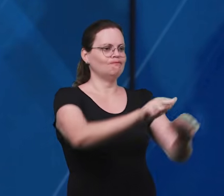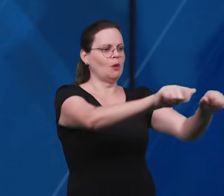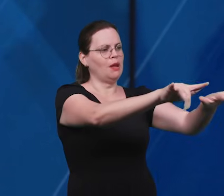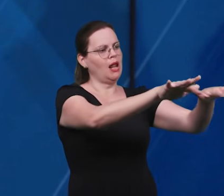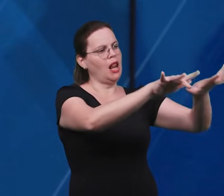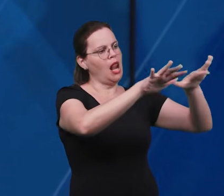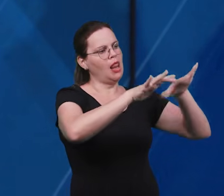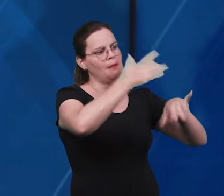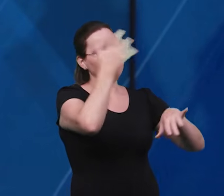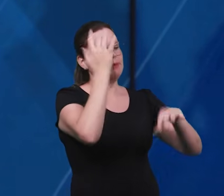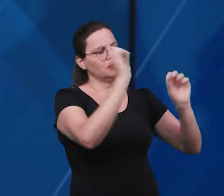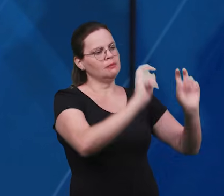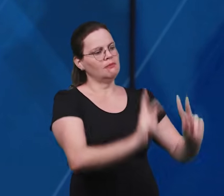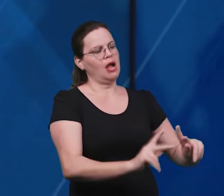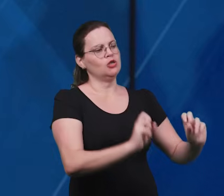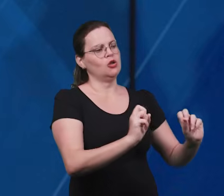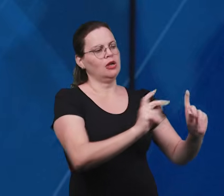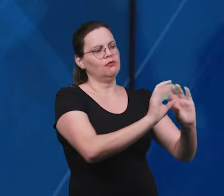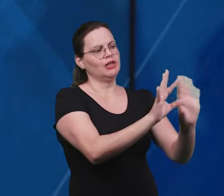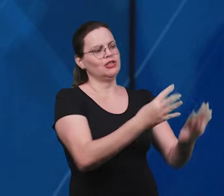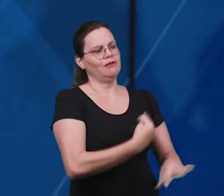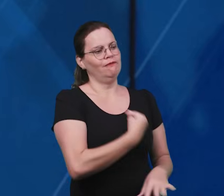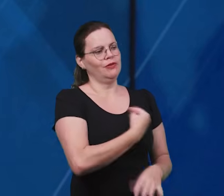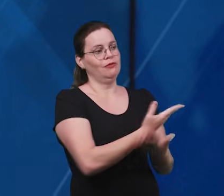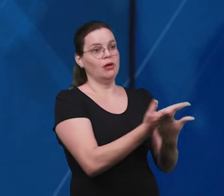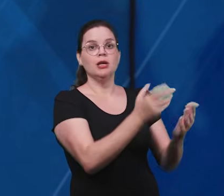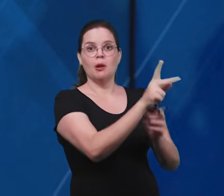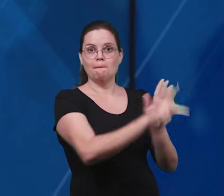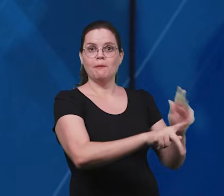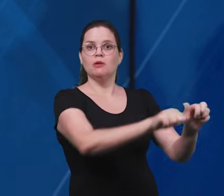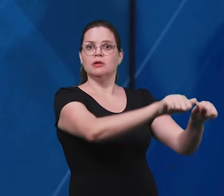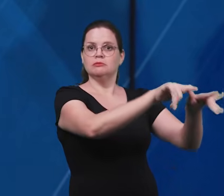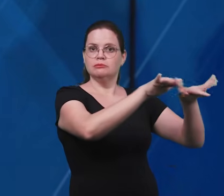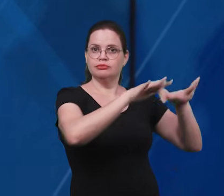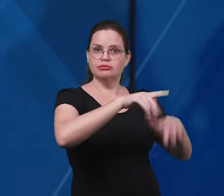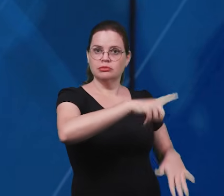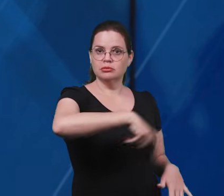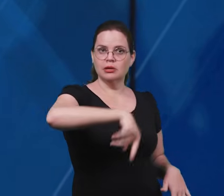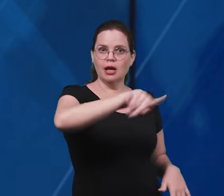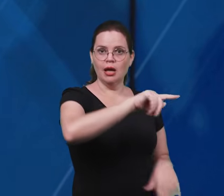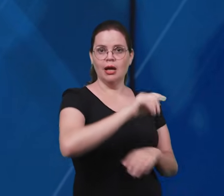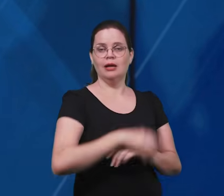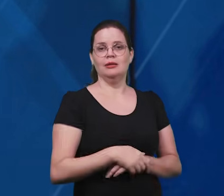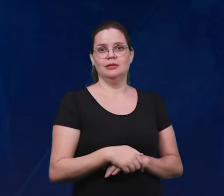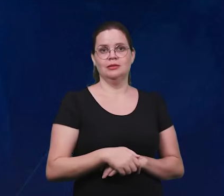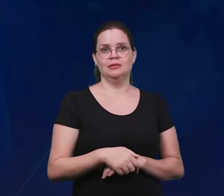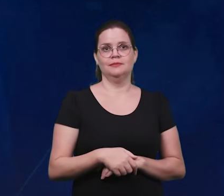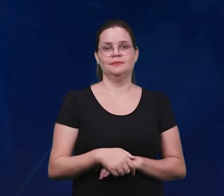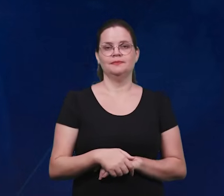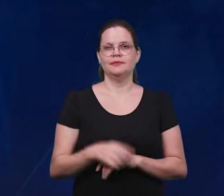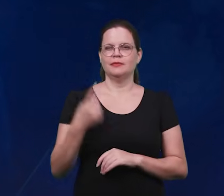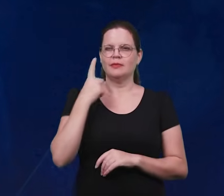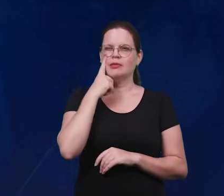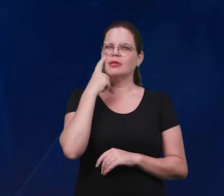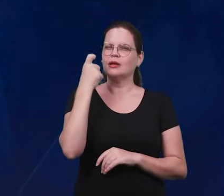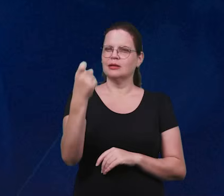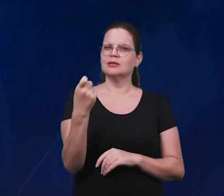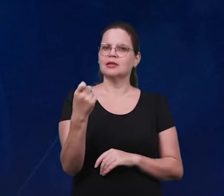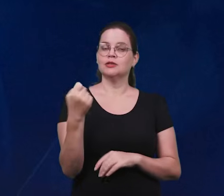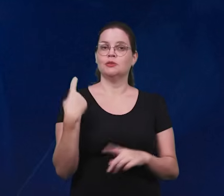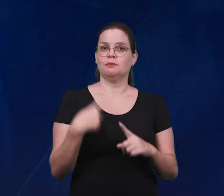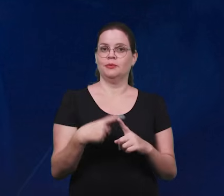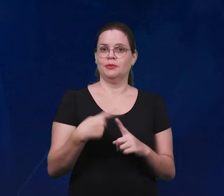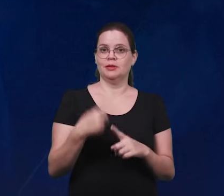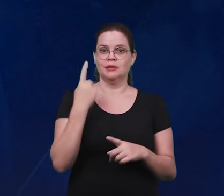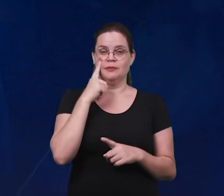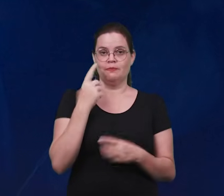de pessoas, um povo numeroso como os gibeonitas. Interessante que a esta